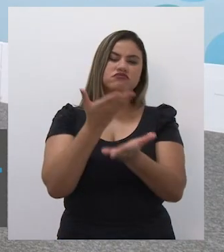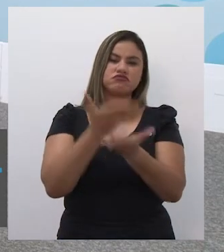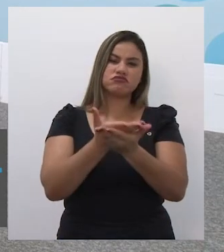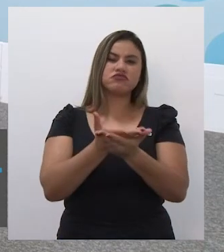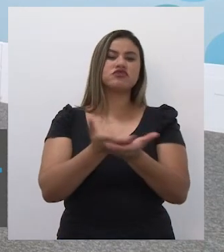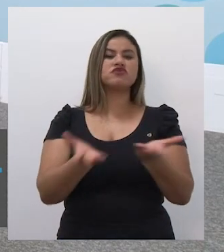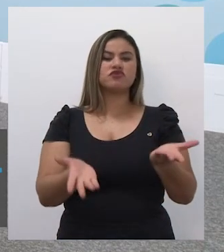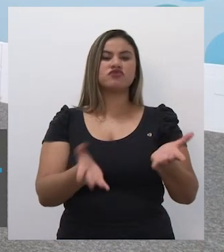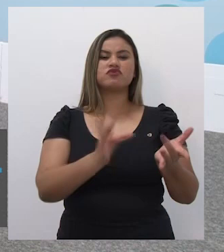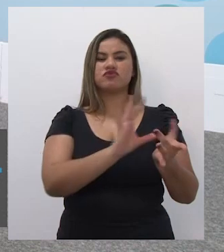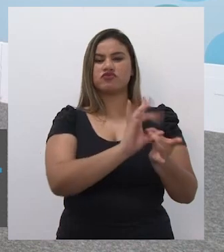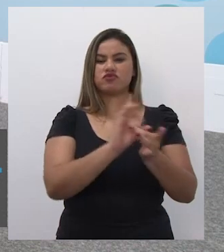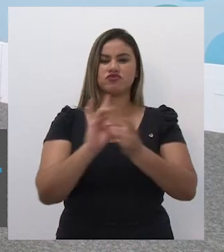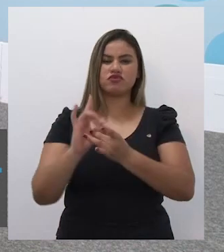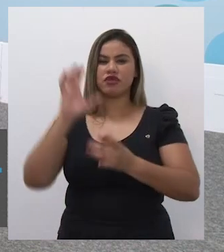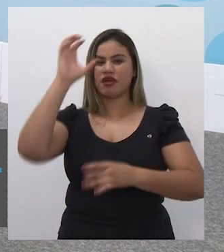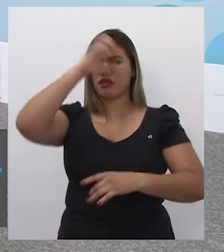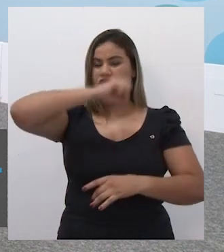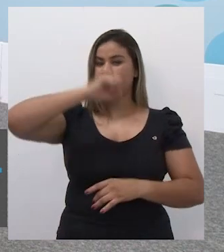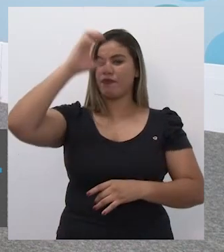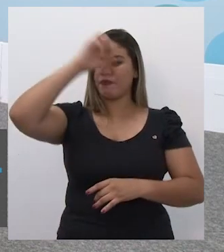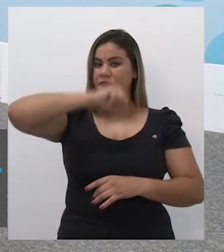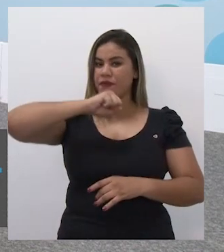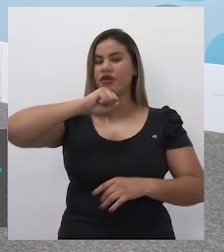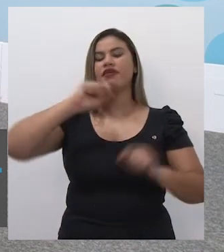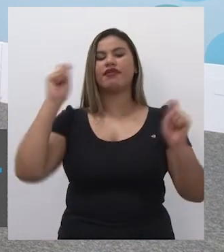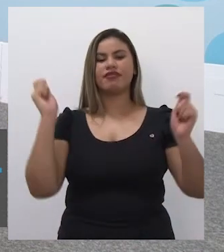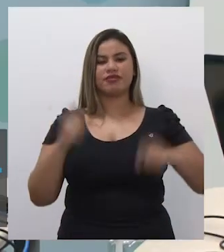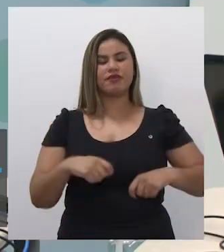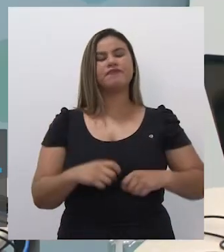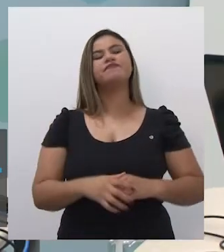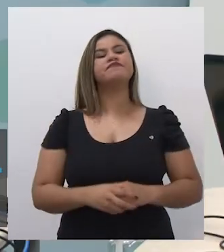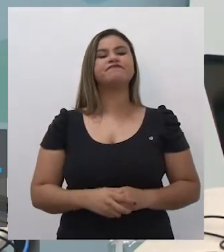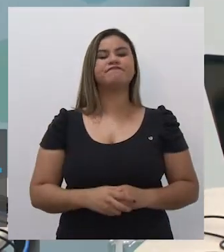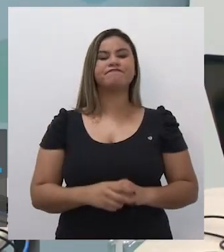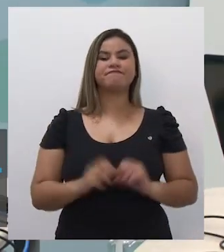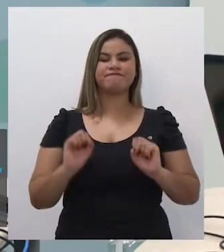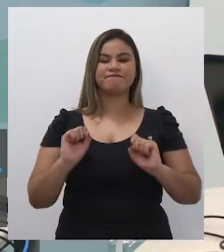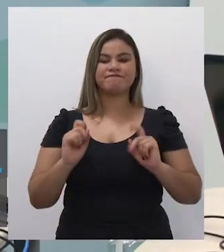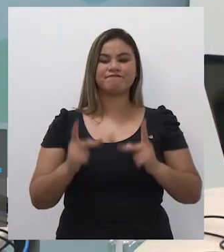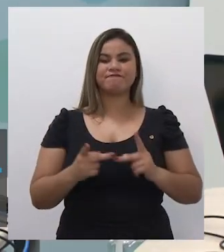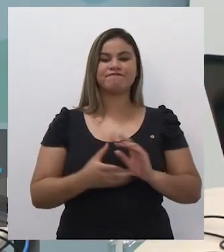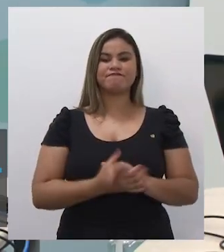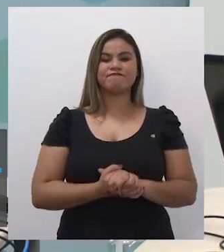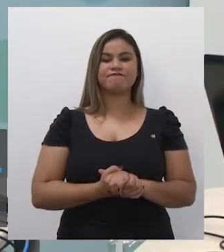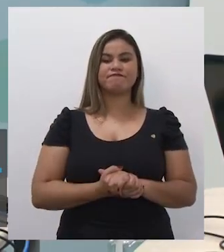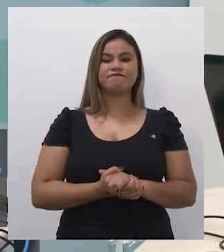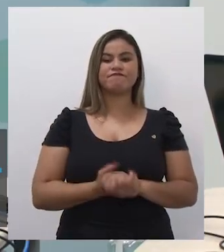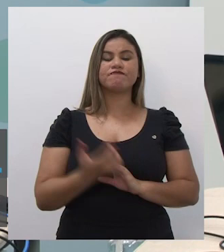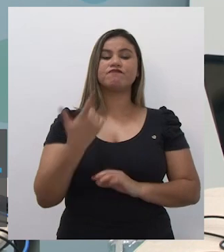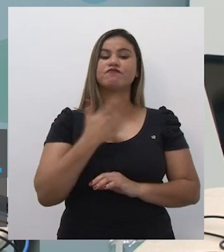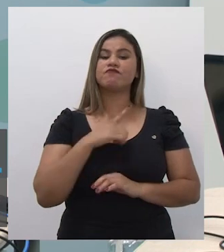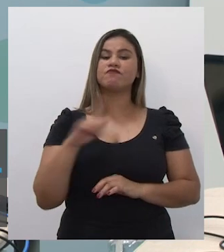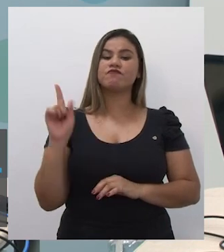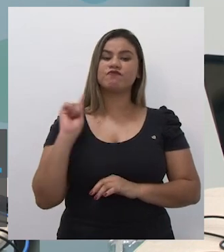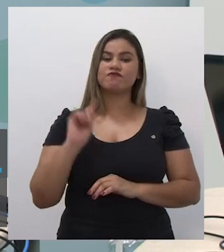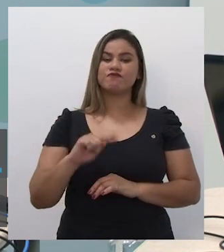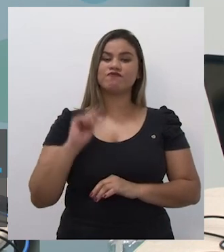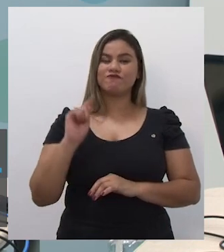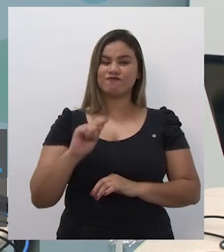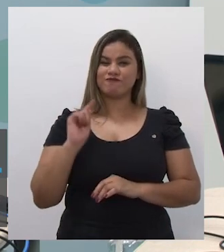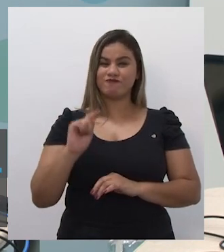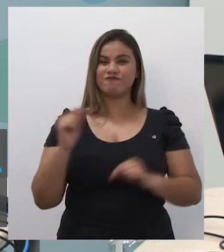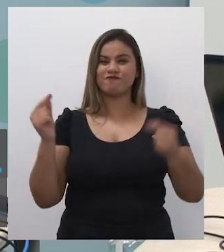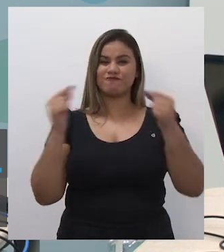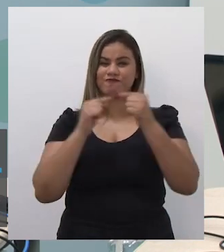uma contextualização da aprendizagem aí para os estudantes, tá certo? E a outra questão também que essa